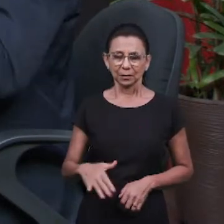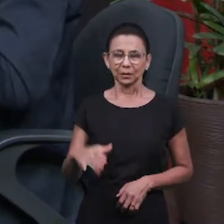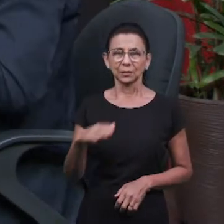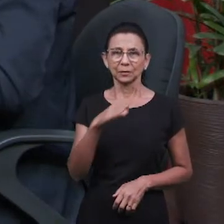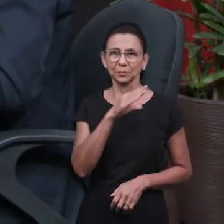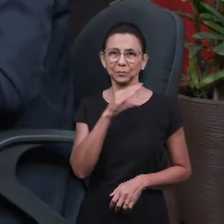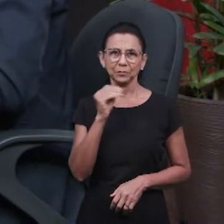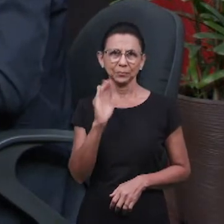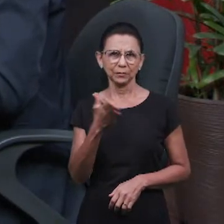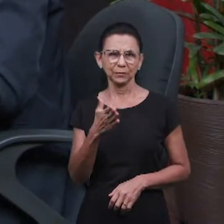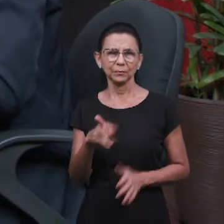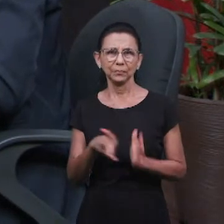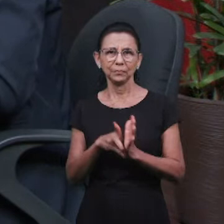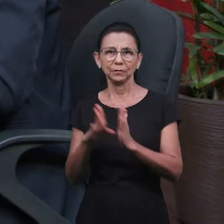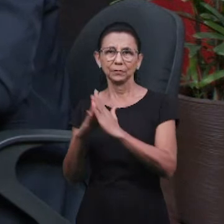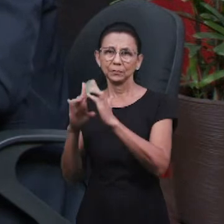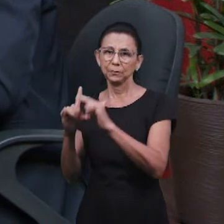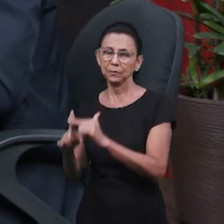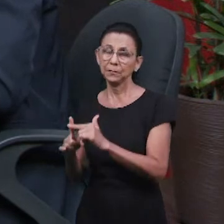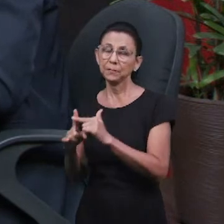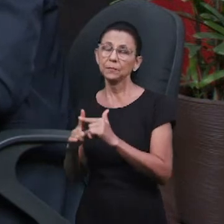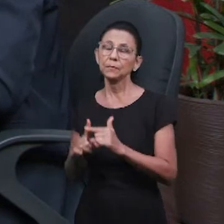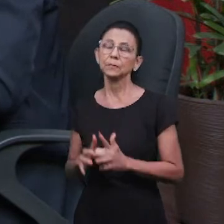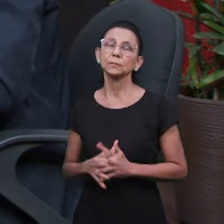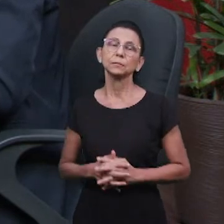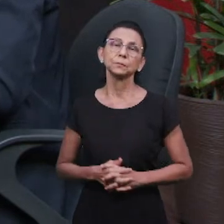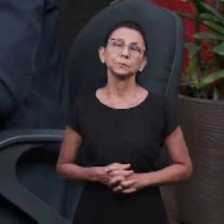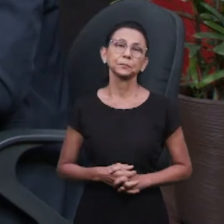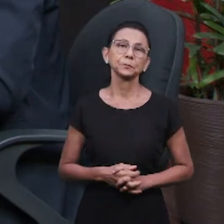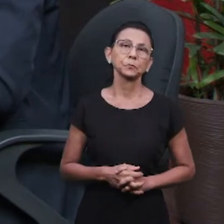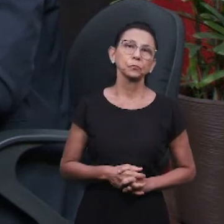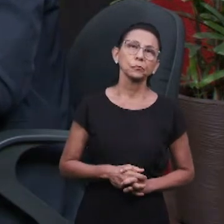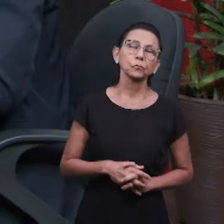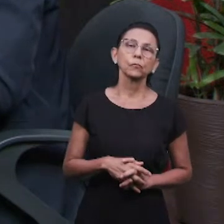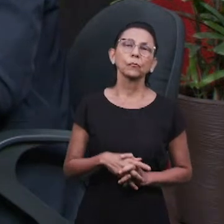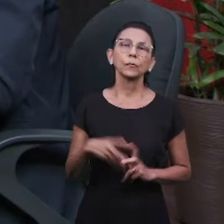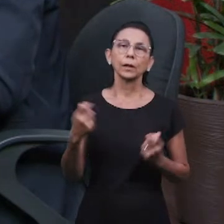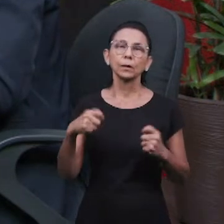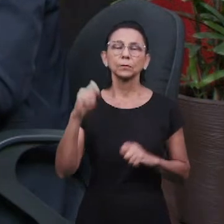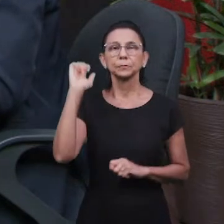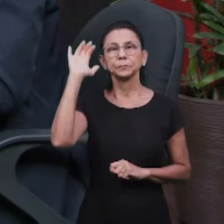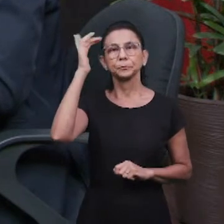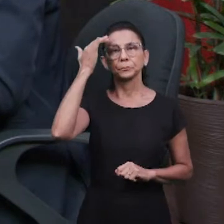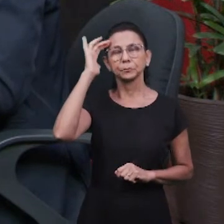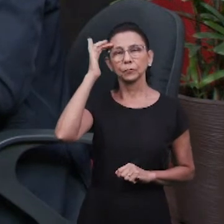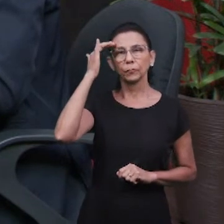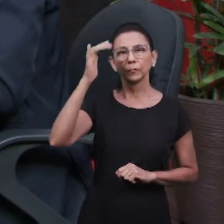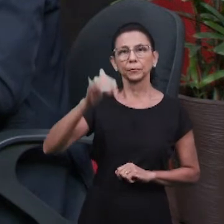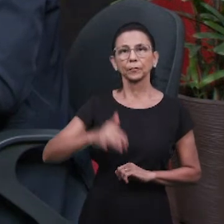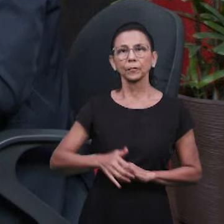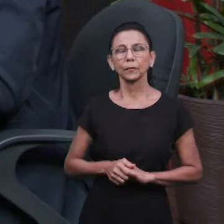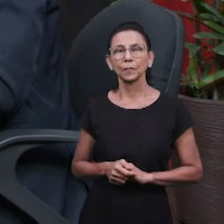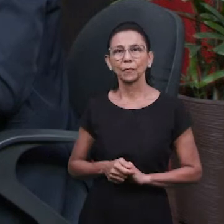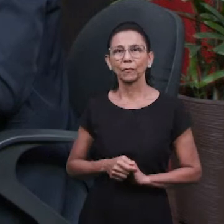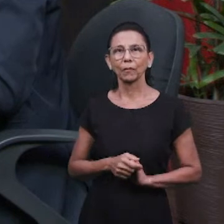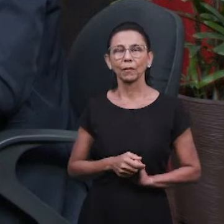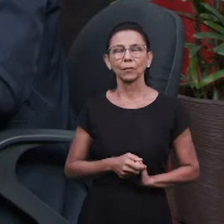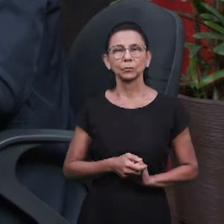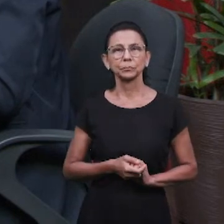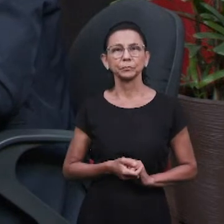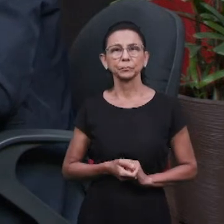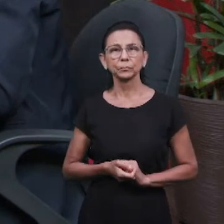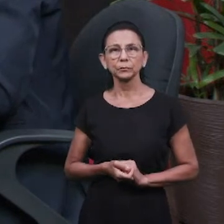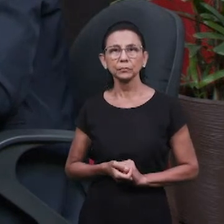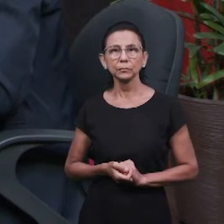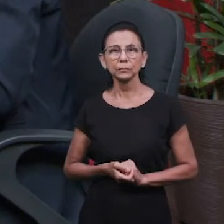de hoje, as crianças. Então, esse entendimento que nós vamos chegar lá e Depois eu queria contar aquela experiência que eu tive com autismo, uma criança autista. Eu queria